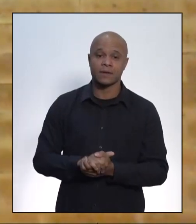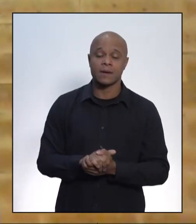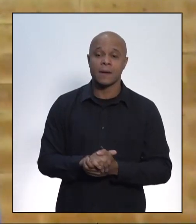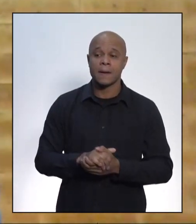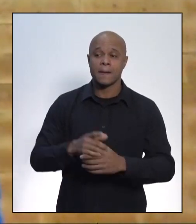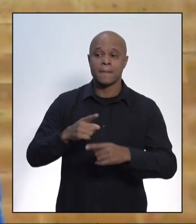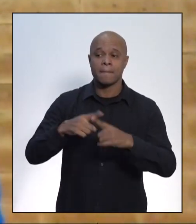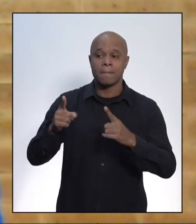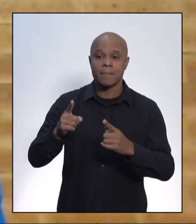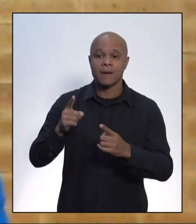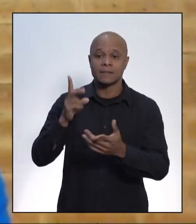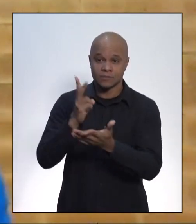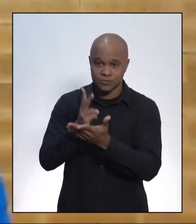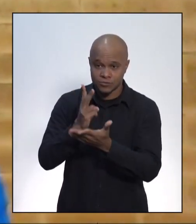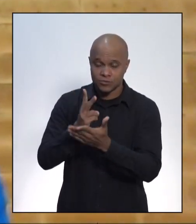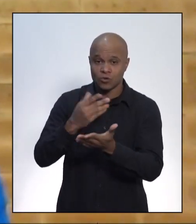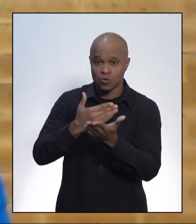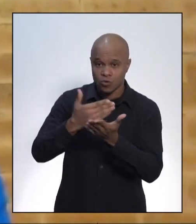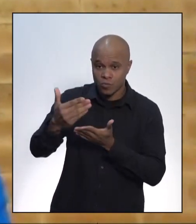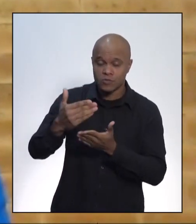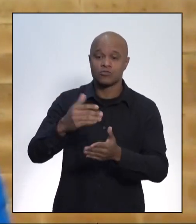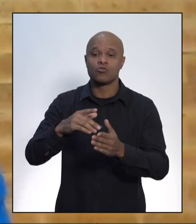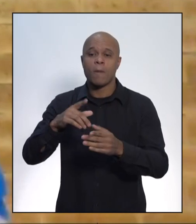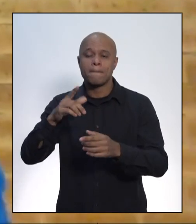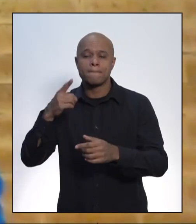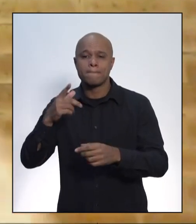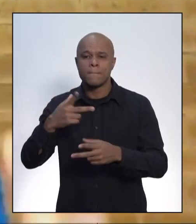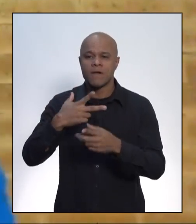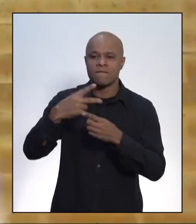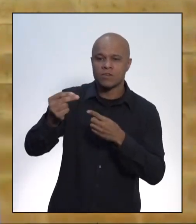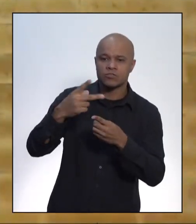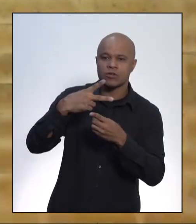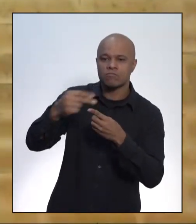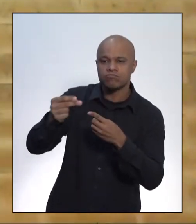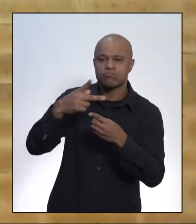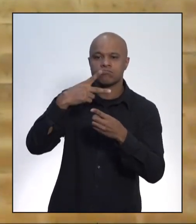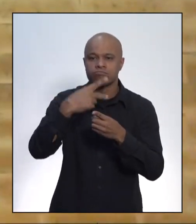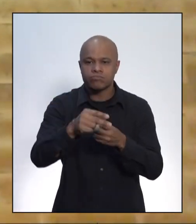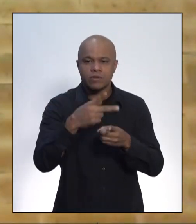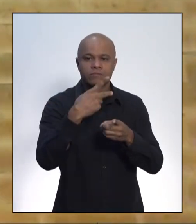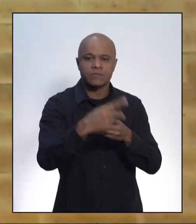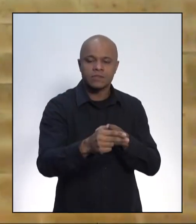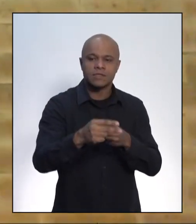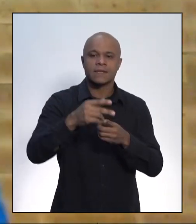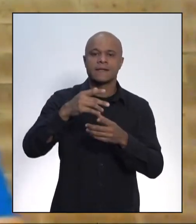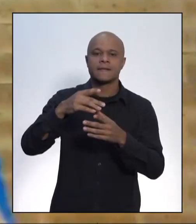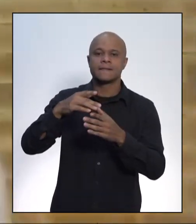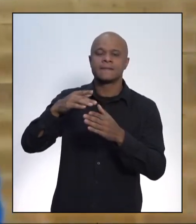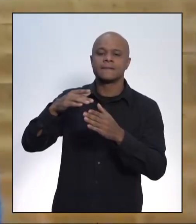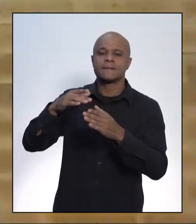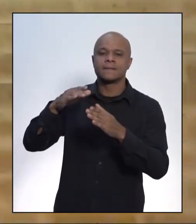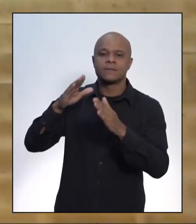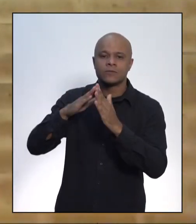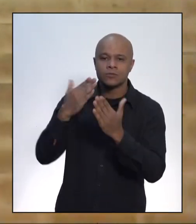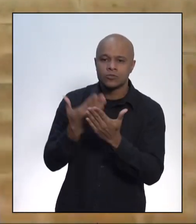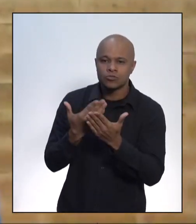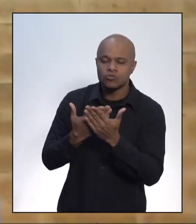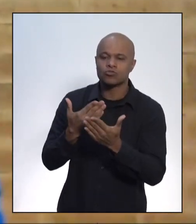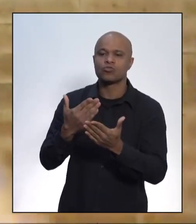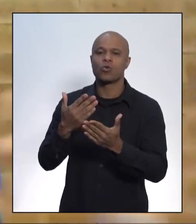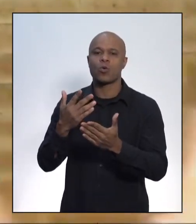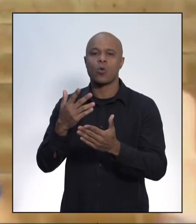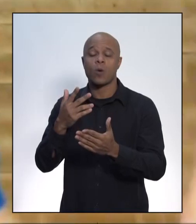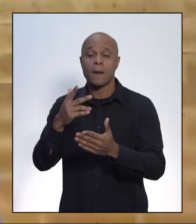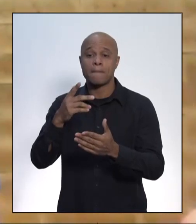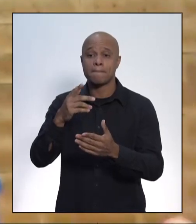a gente começou a vencer essas barreiras, e aí eu comecei como estratégia a levar isso para os melhores colégios privados, começou a dar certo. E